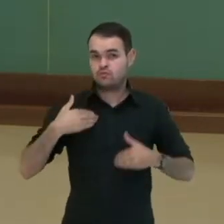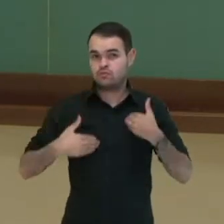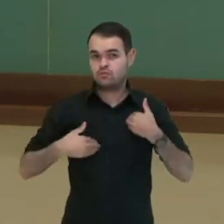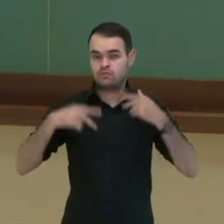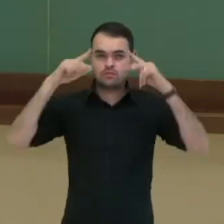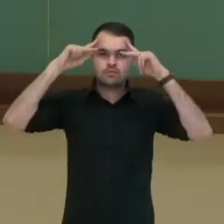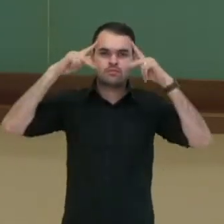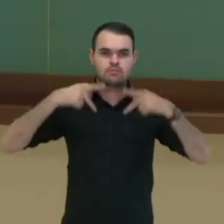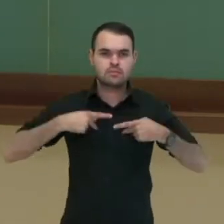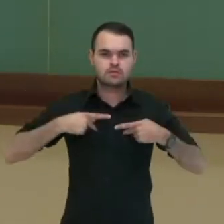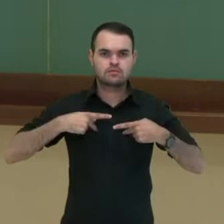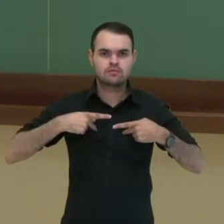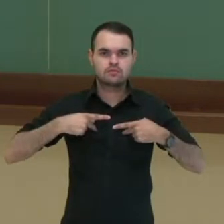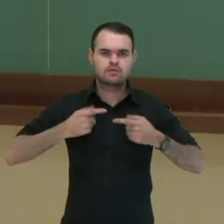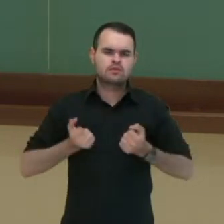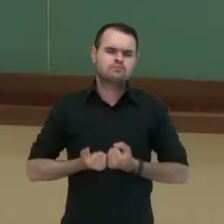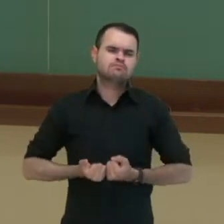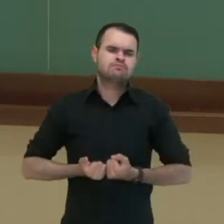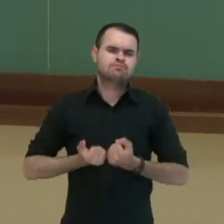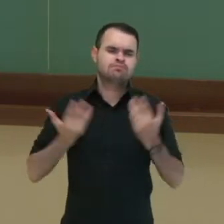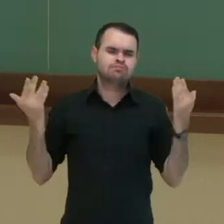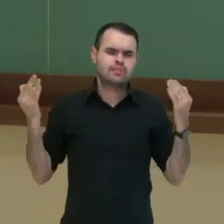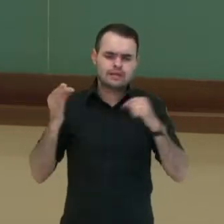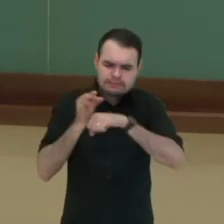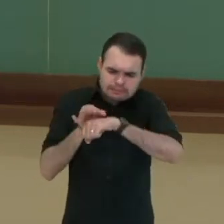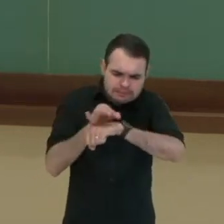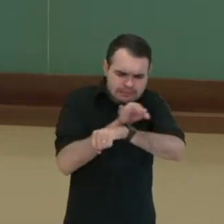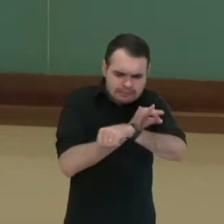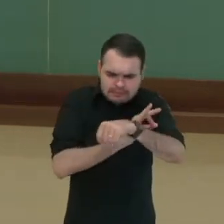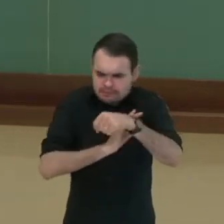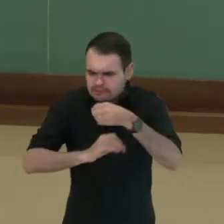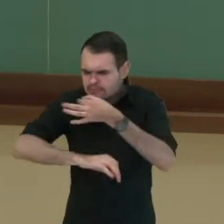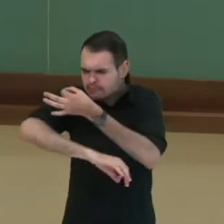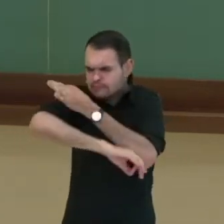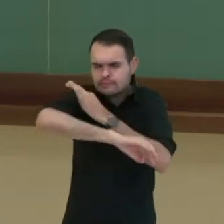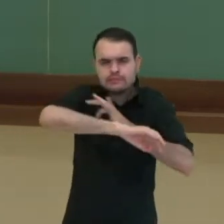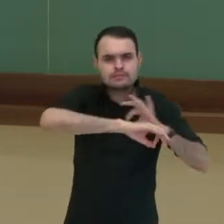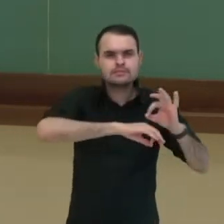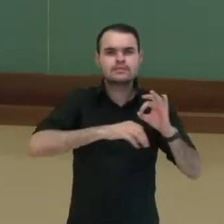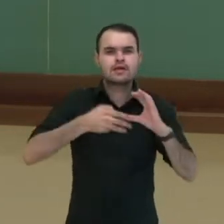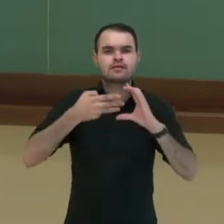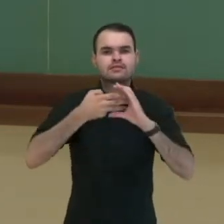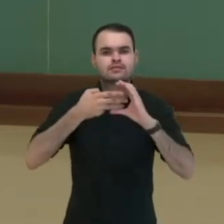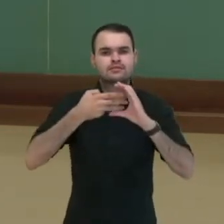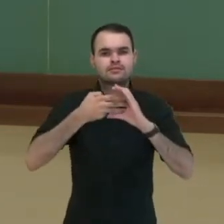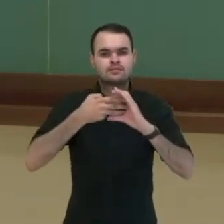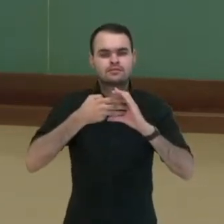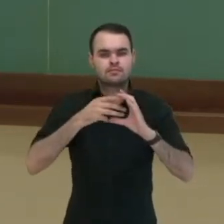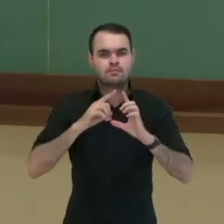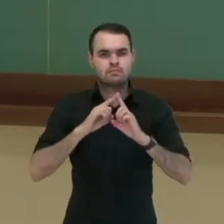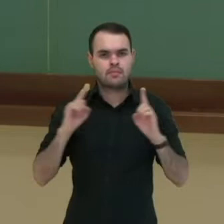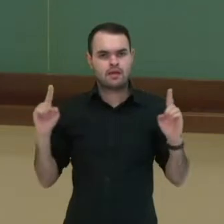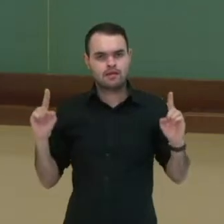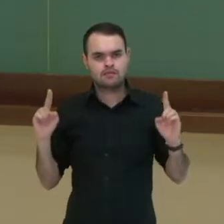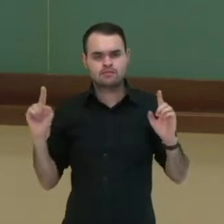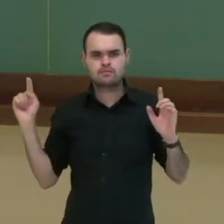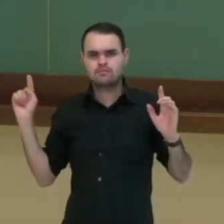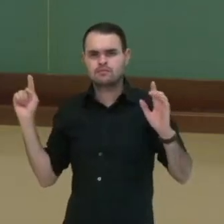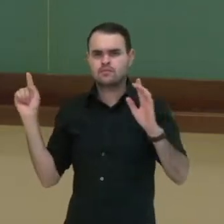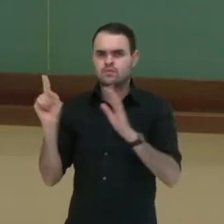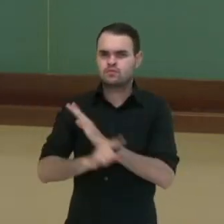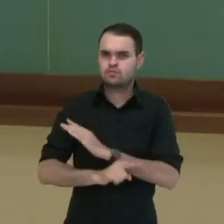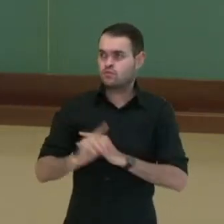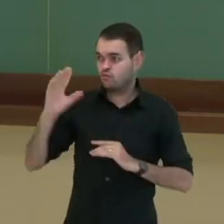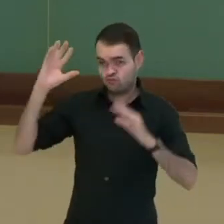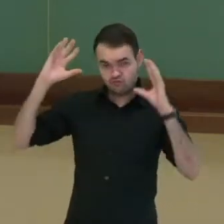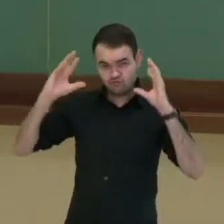formado por várias células, muitas células. Mas eu te pergunto, será que todas essas células,